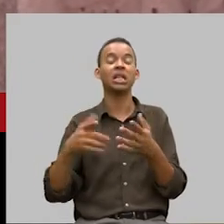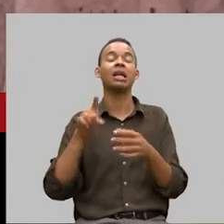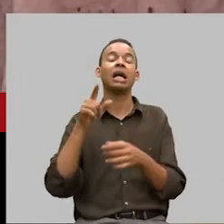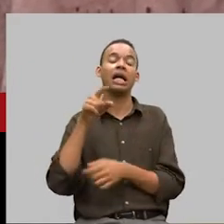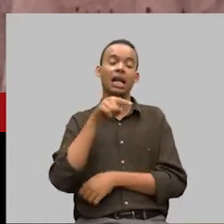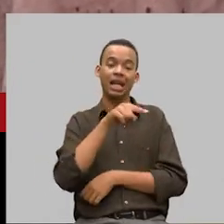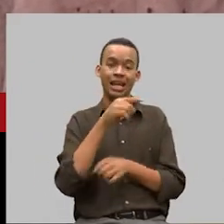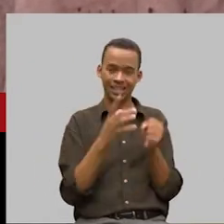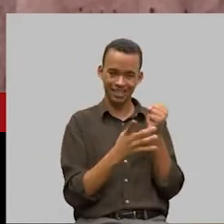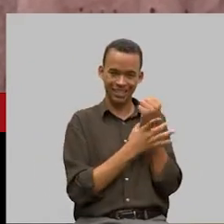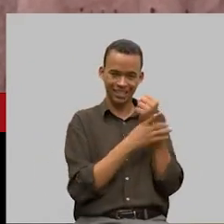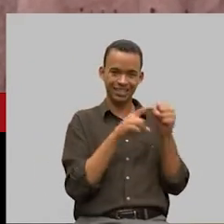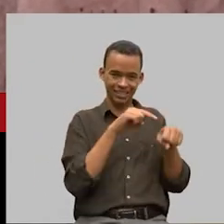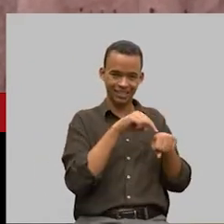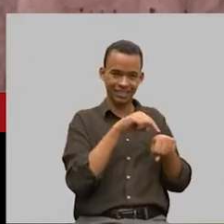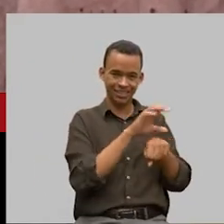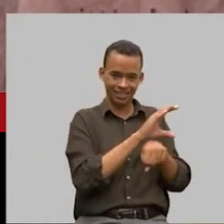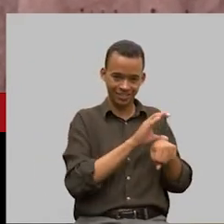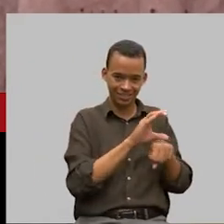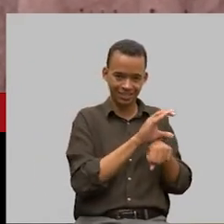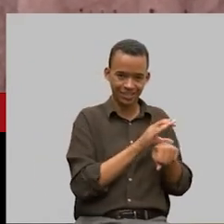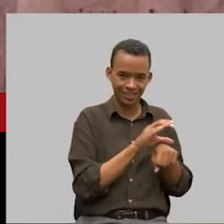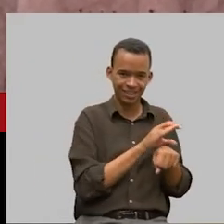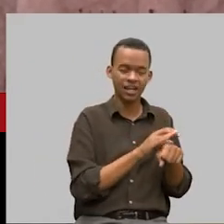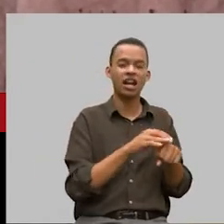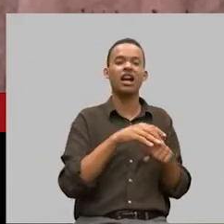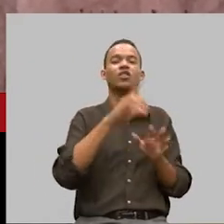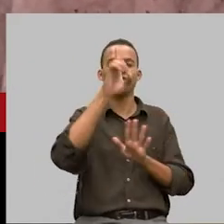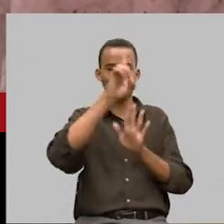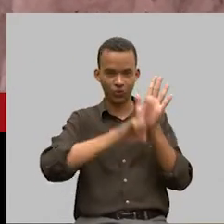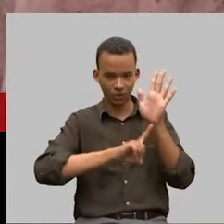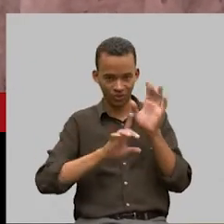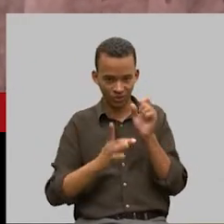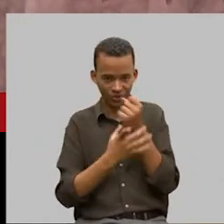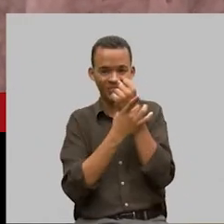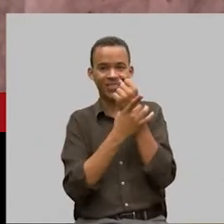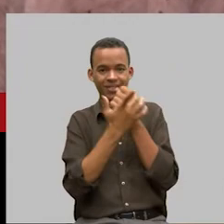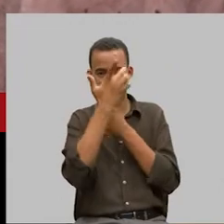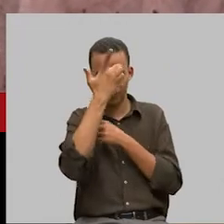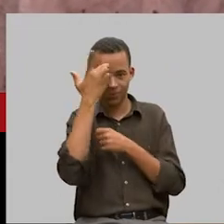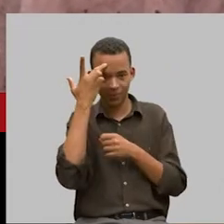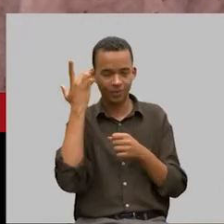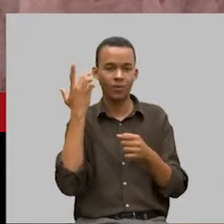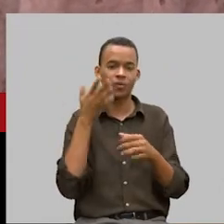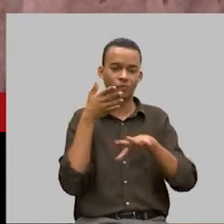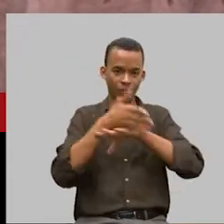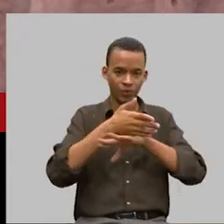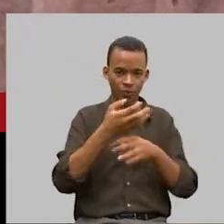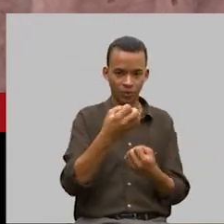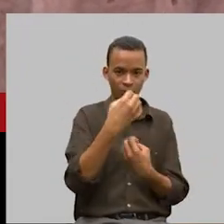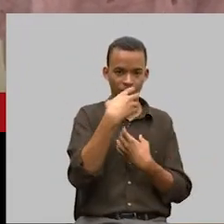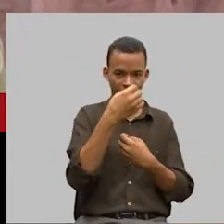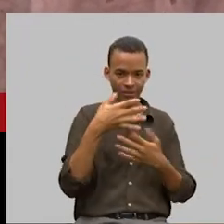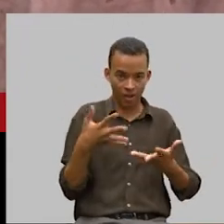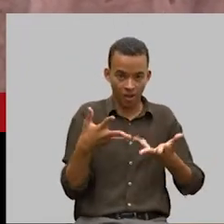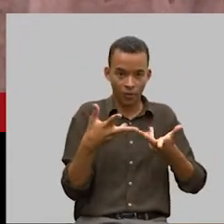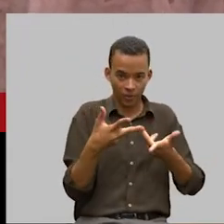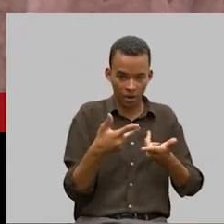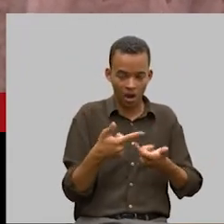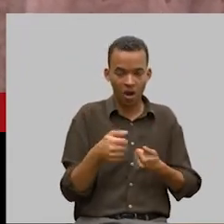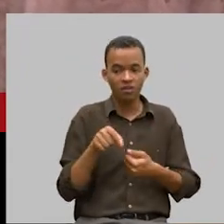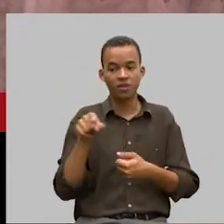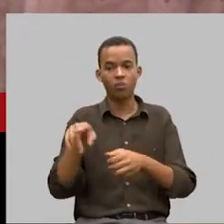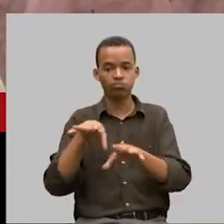garantia da educação com qualidade paraas pessoas é muito maior então não adianta eu formar